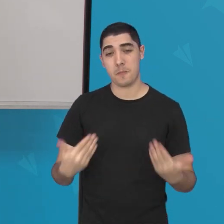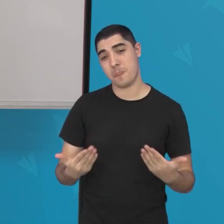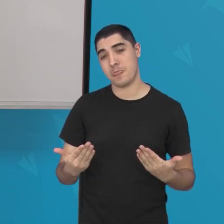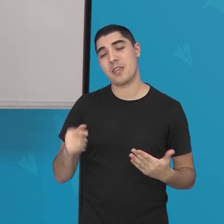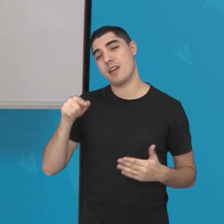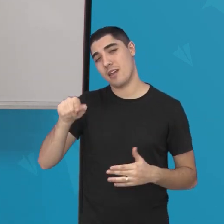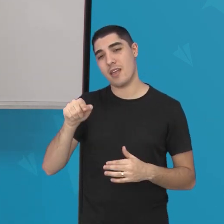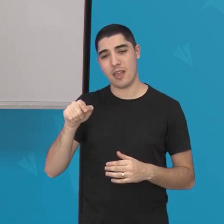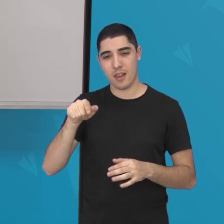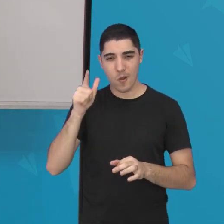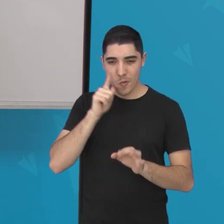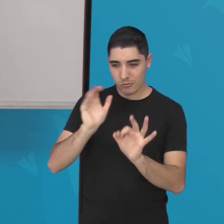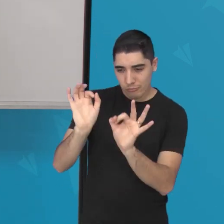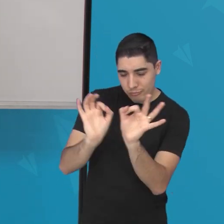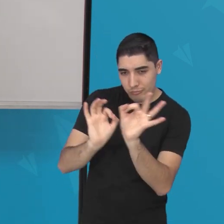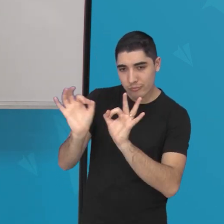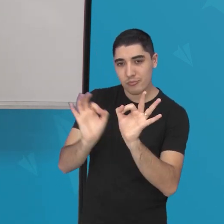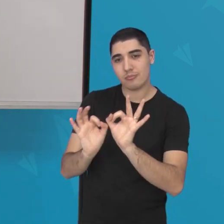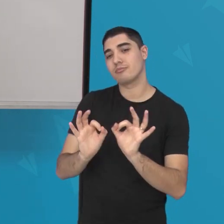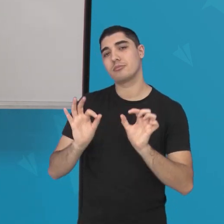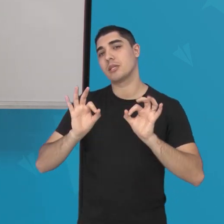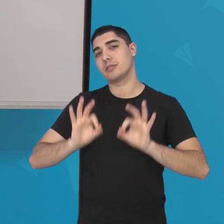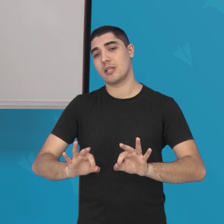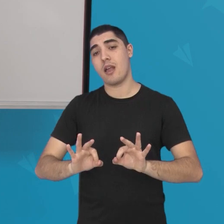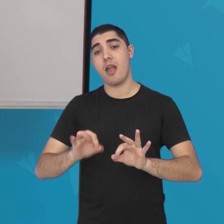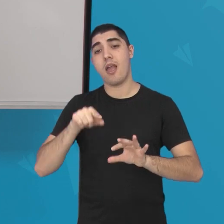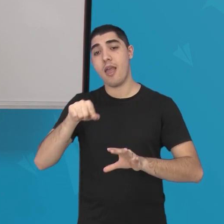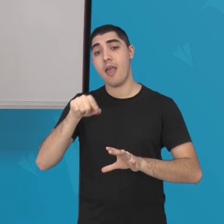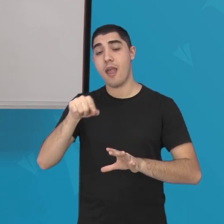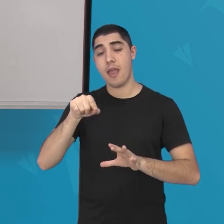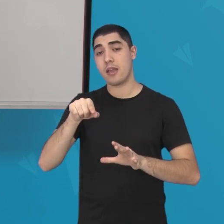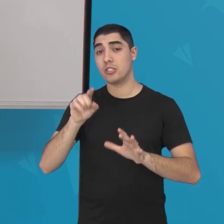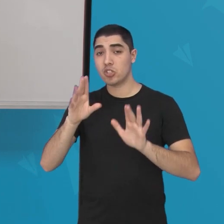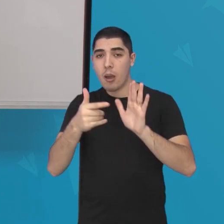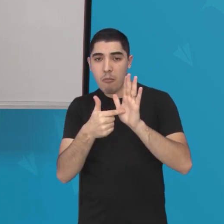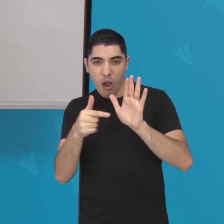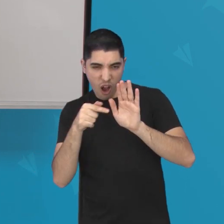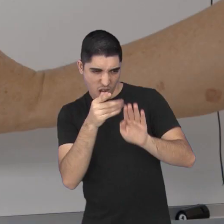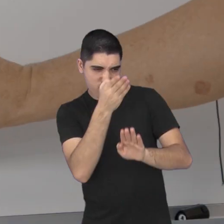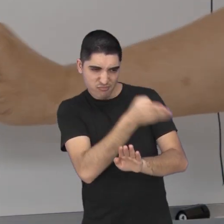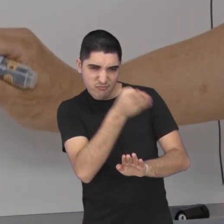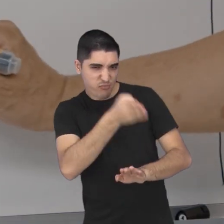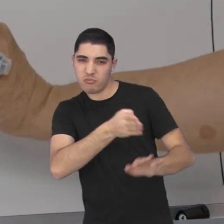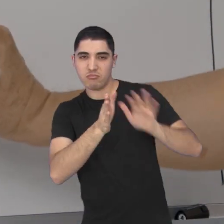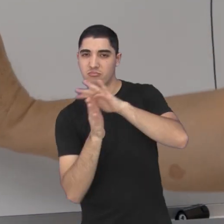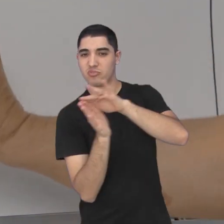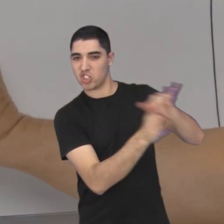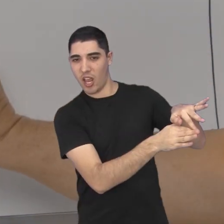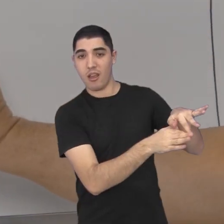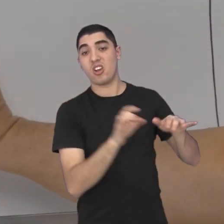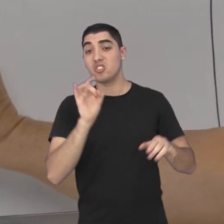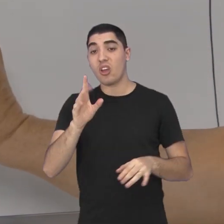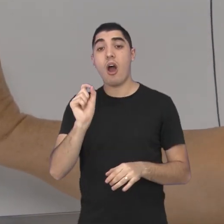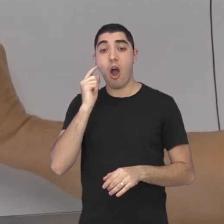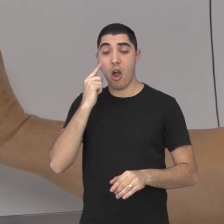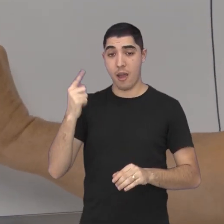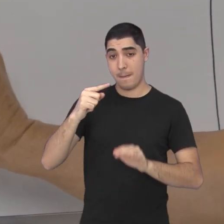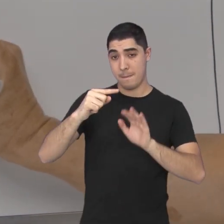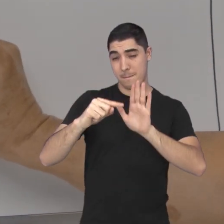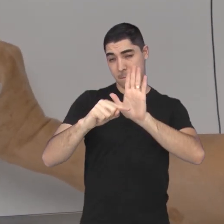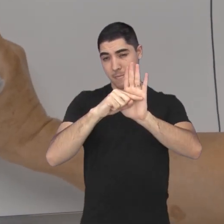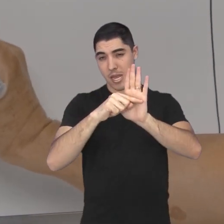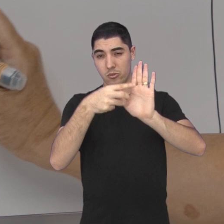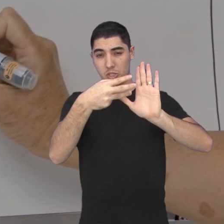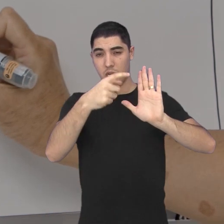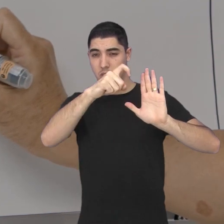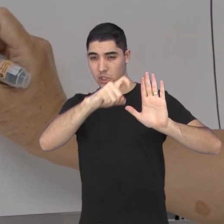Daí, desenvolvendo essa equação aqui, então nós temos, só sobrou essa parte aqui, certo? Então ficou isso aqui, ó, menos